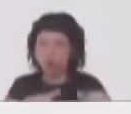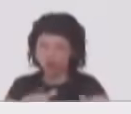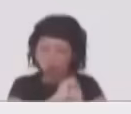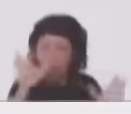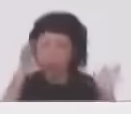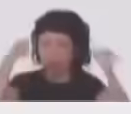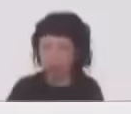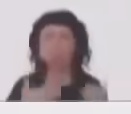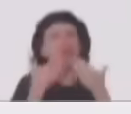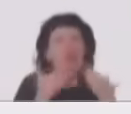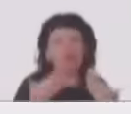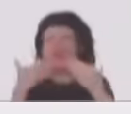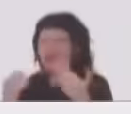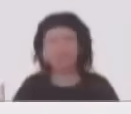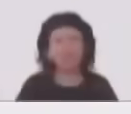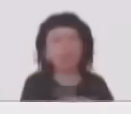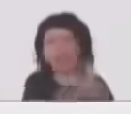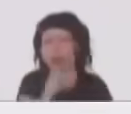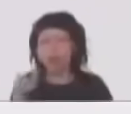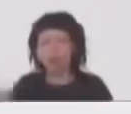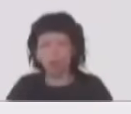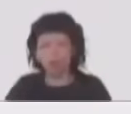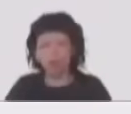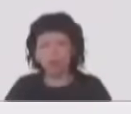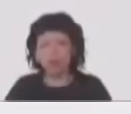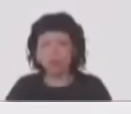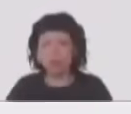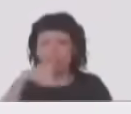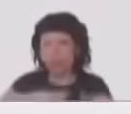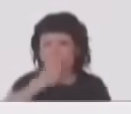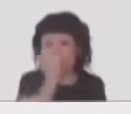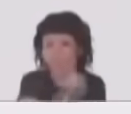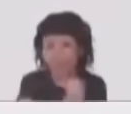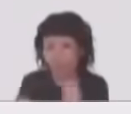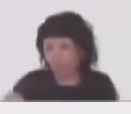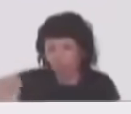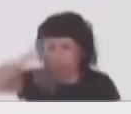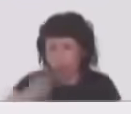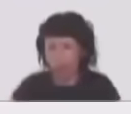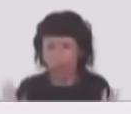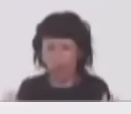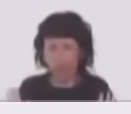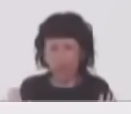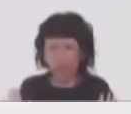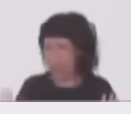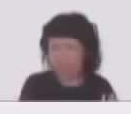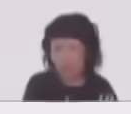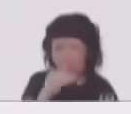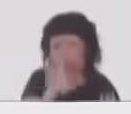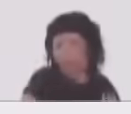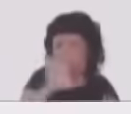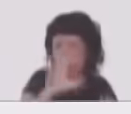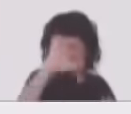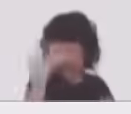que gracias a todos los que trabajaron a lo largo del día de hoy, a lo largo y a lo ancho del país,